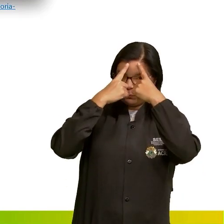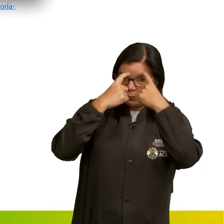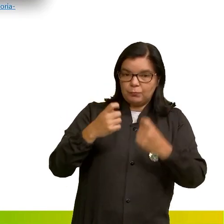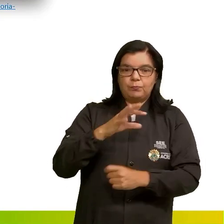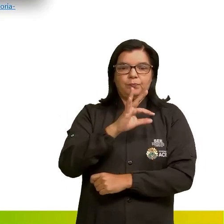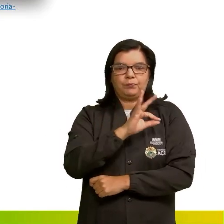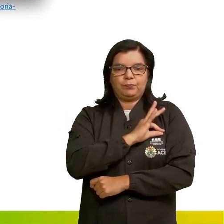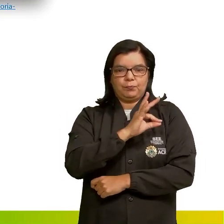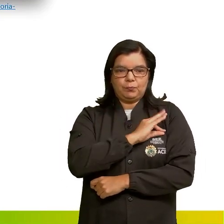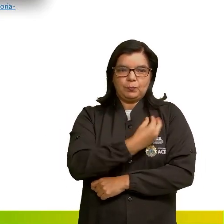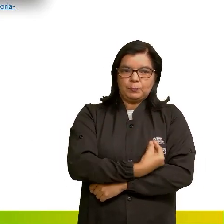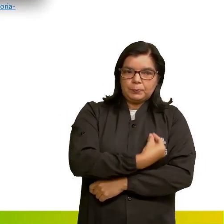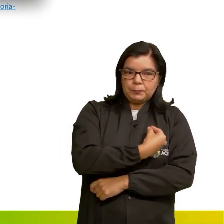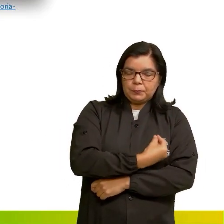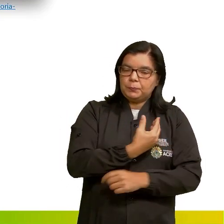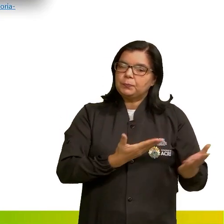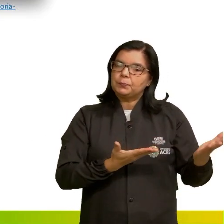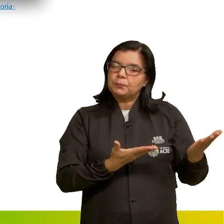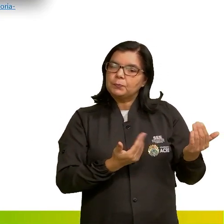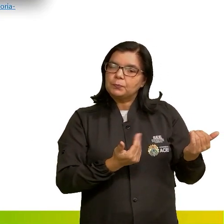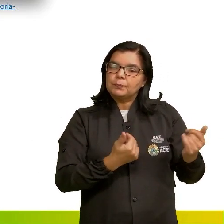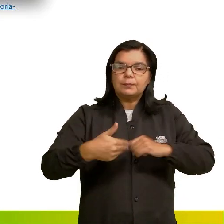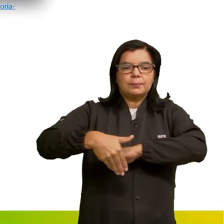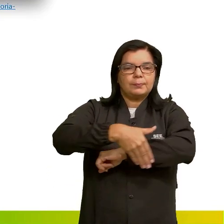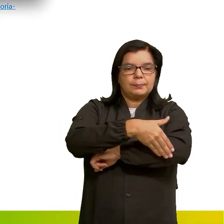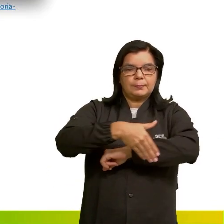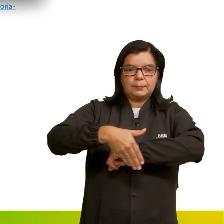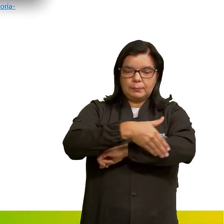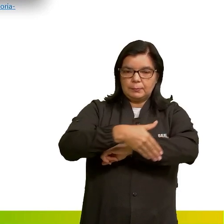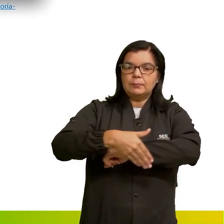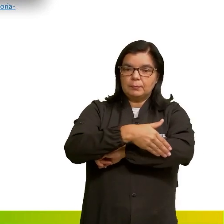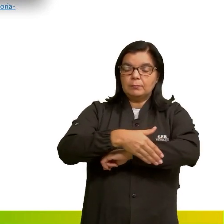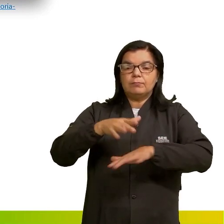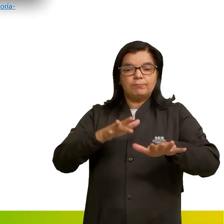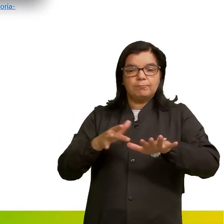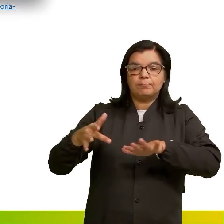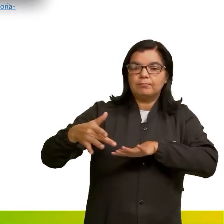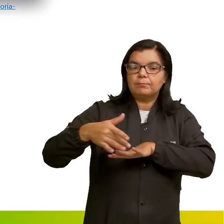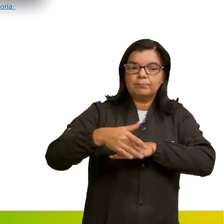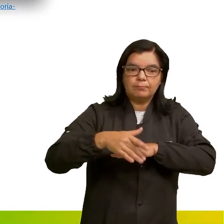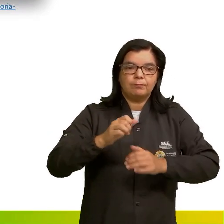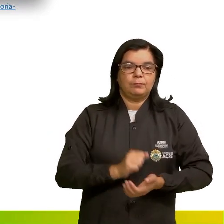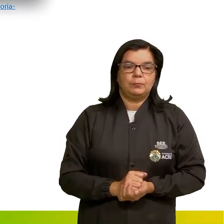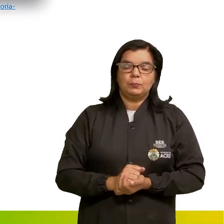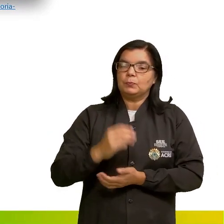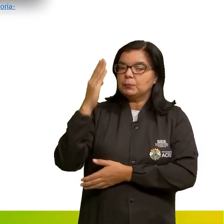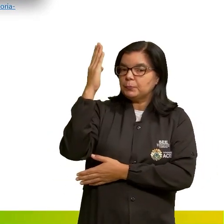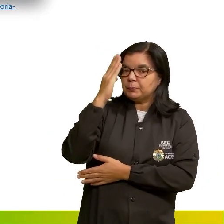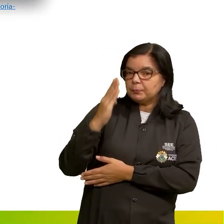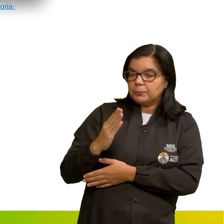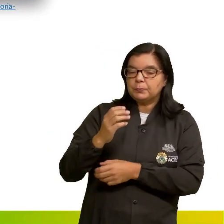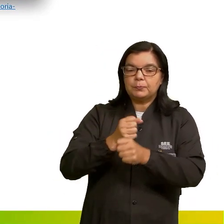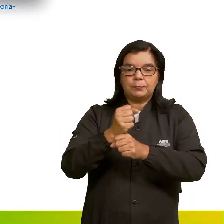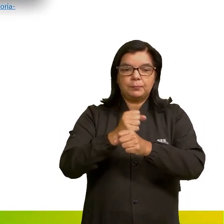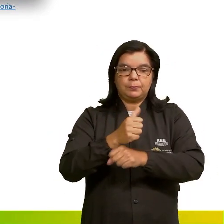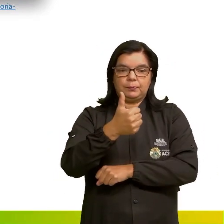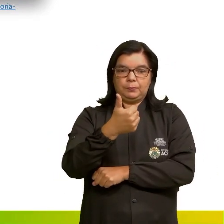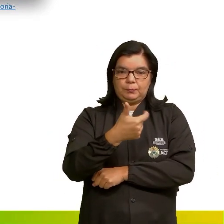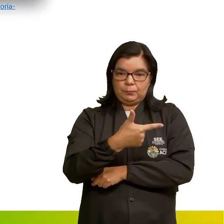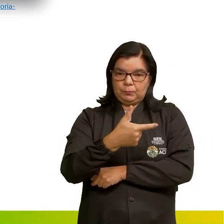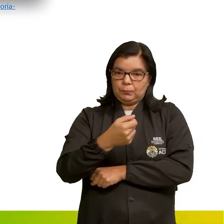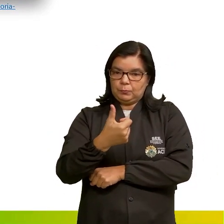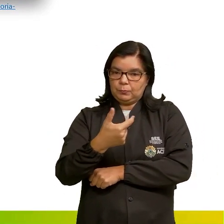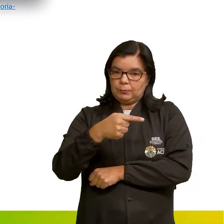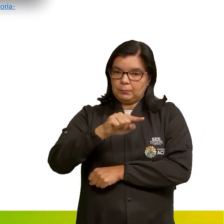com forte participação de jovens nas ruas e nas redes. No Brasil, nos anos de 2015